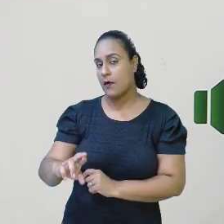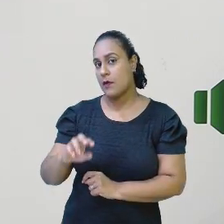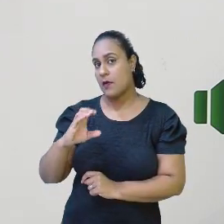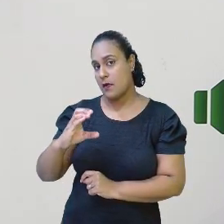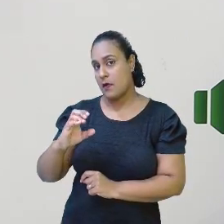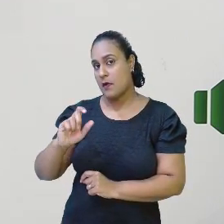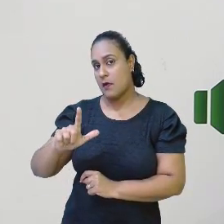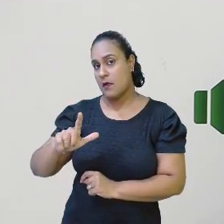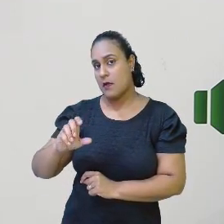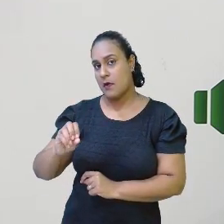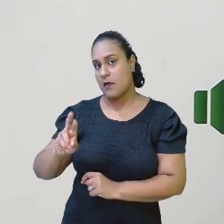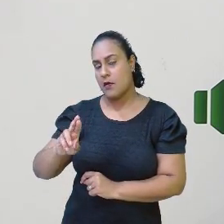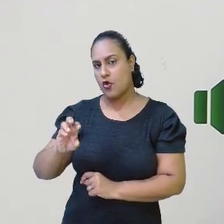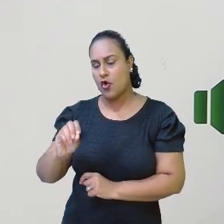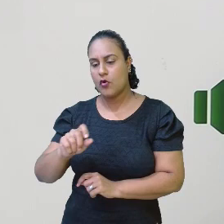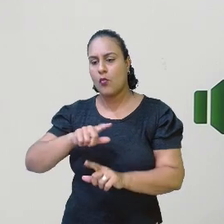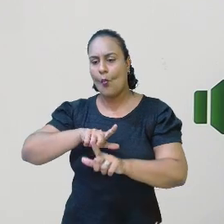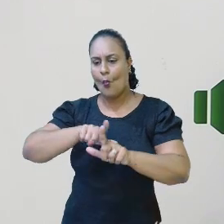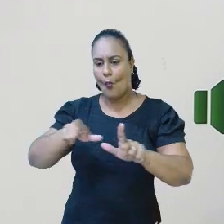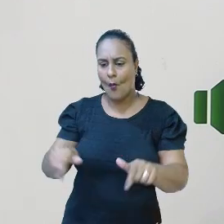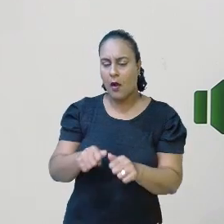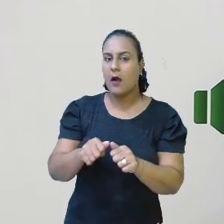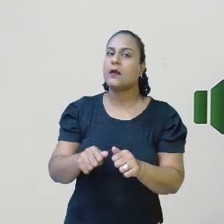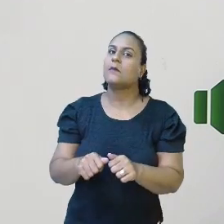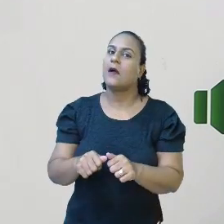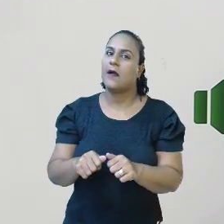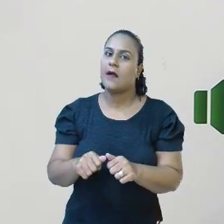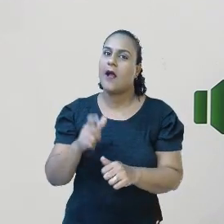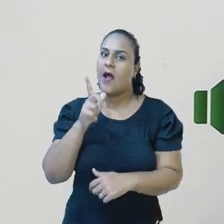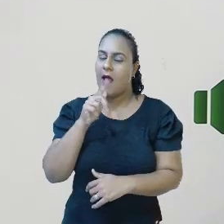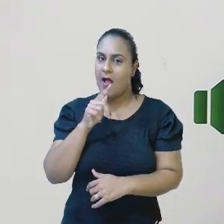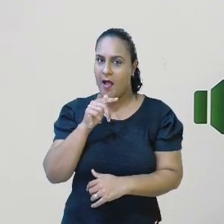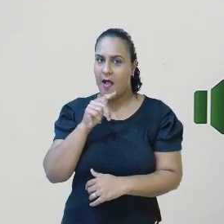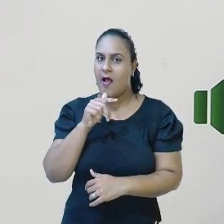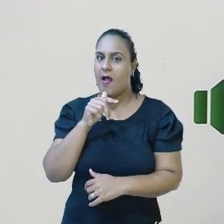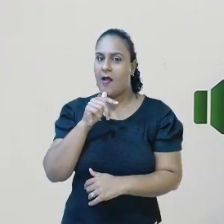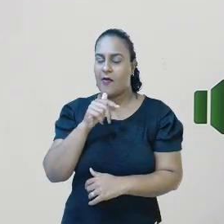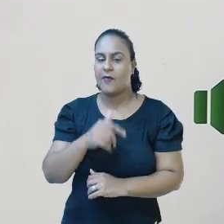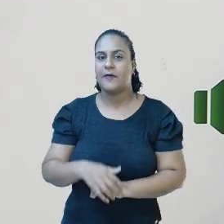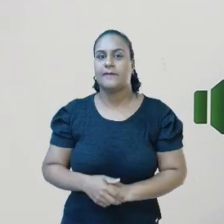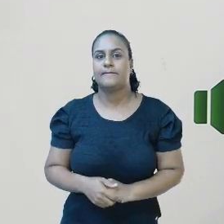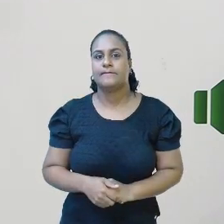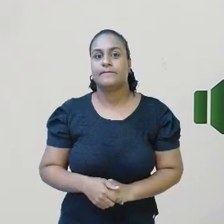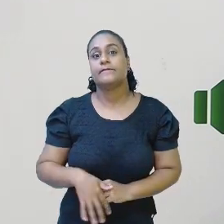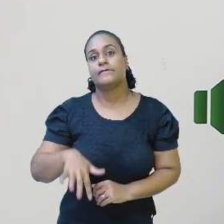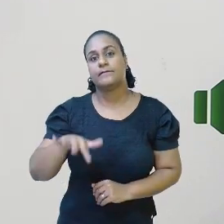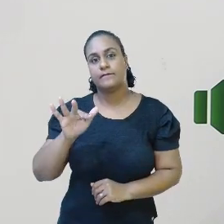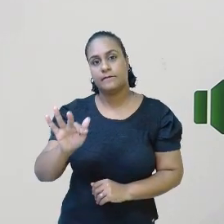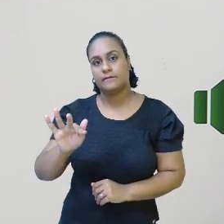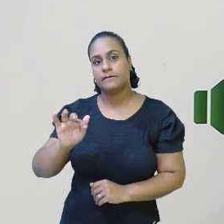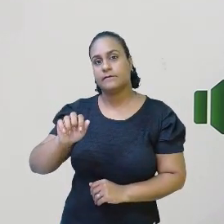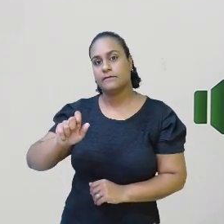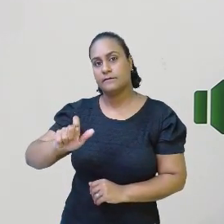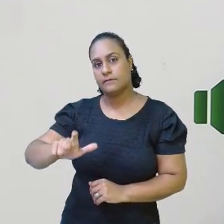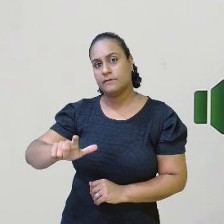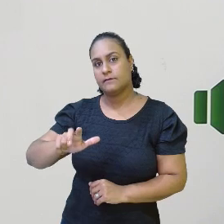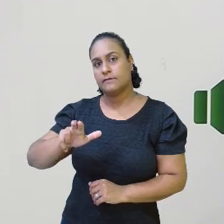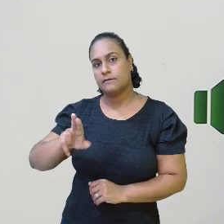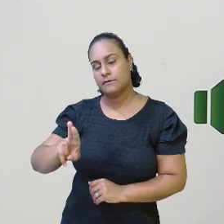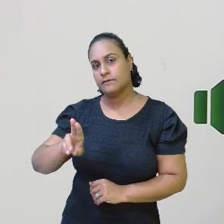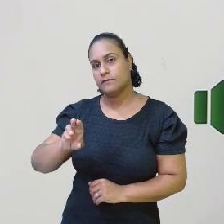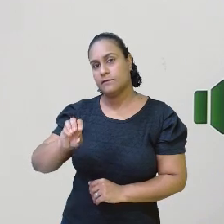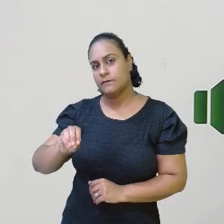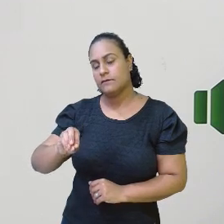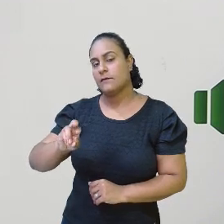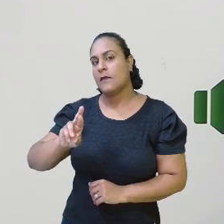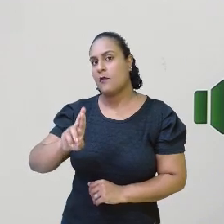vai limpar e vai trazer essa limpeza de uma maneira mais ampla, de uma maneira mais geral. O flúor também vai estar